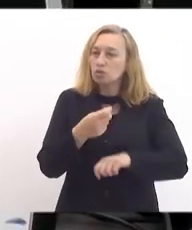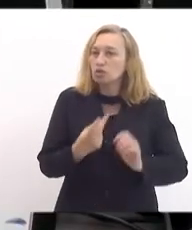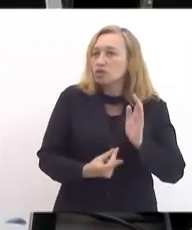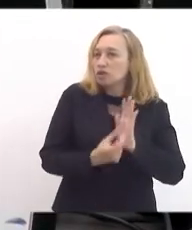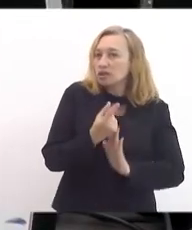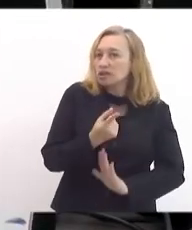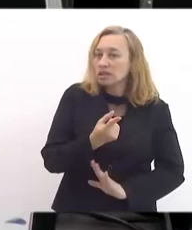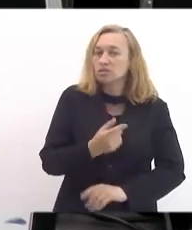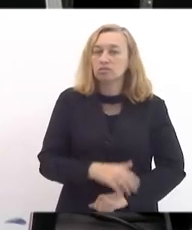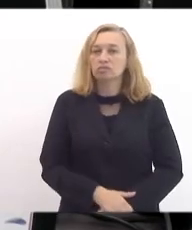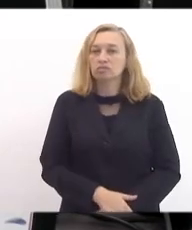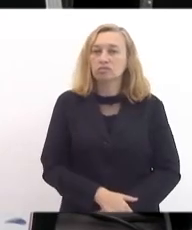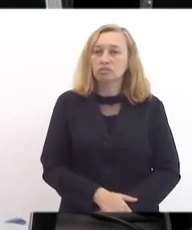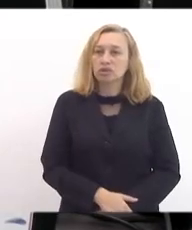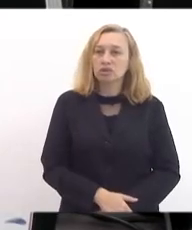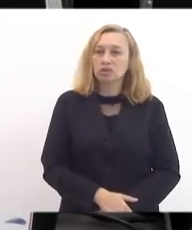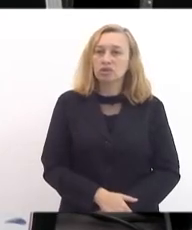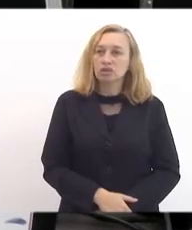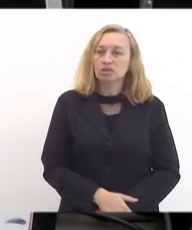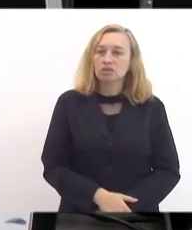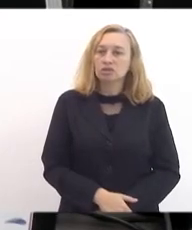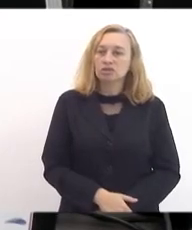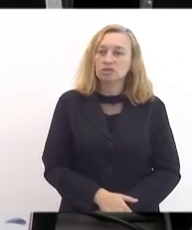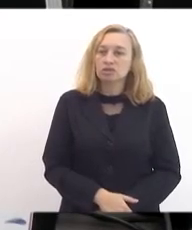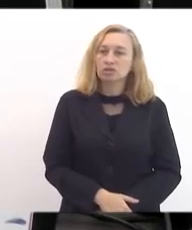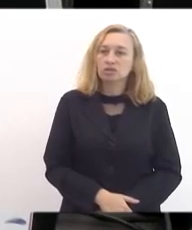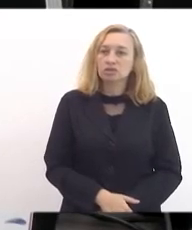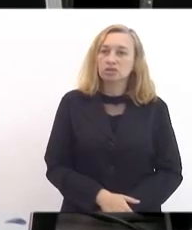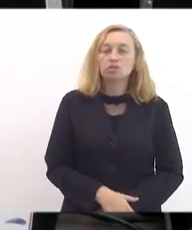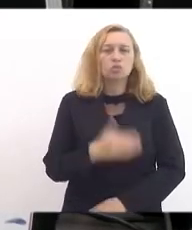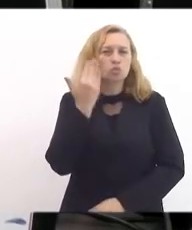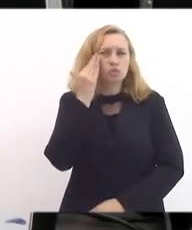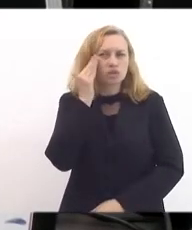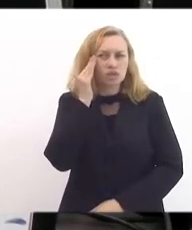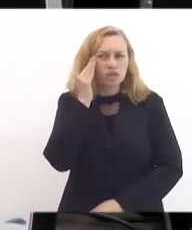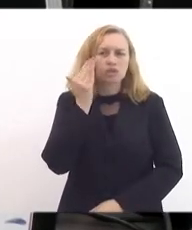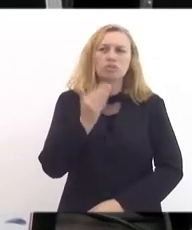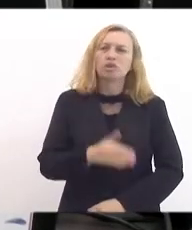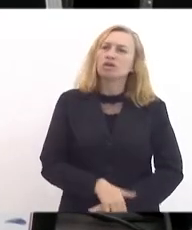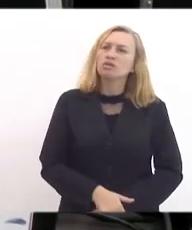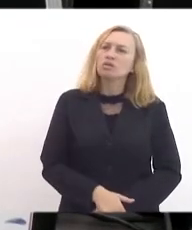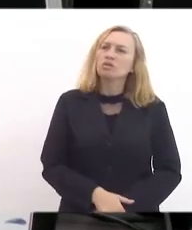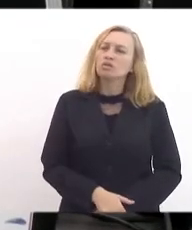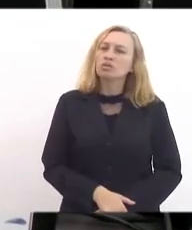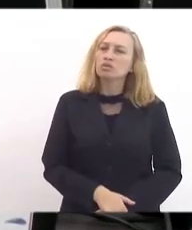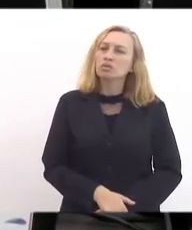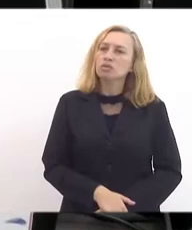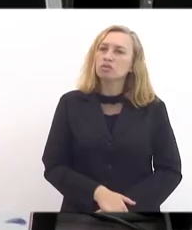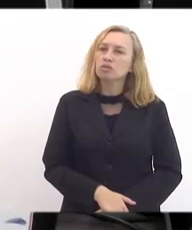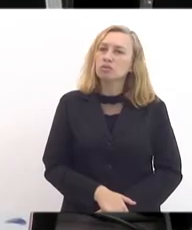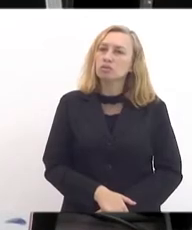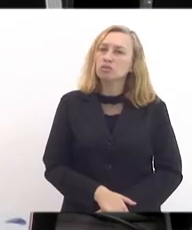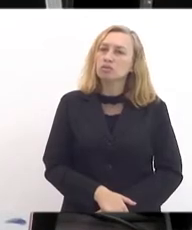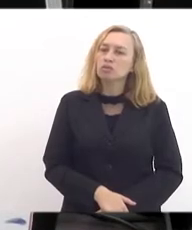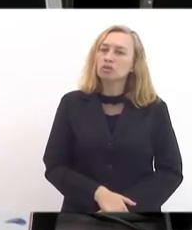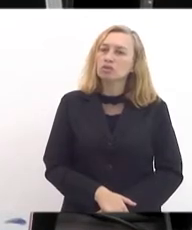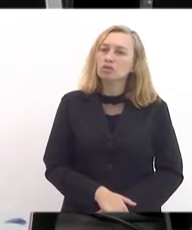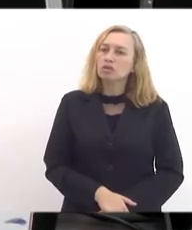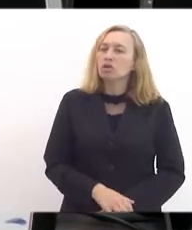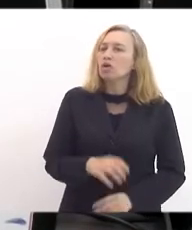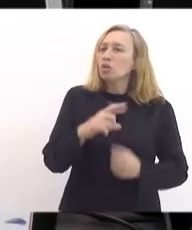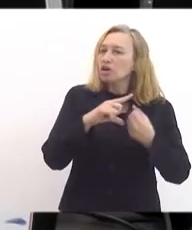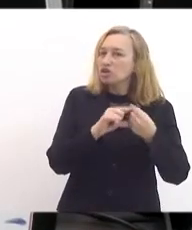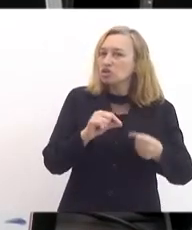tá e a uma a um entendimento é que essa disposição do